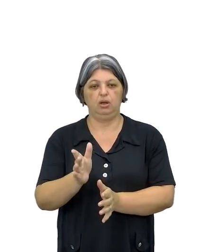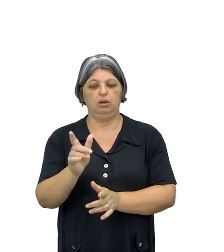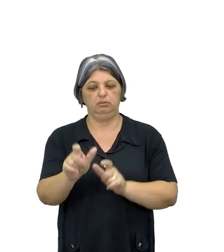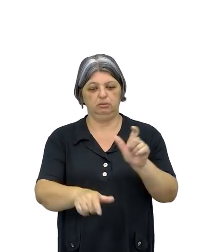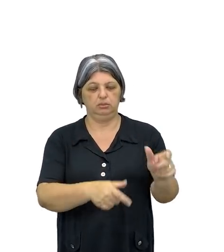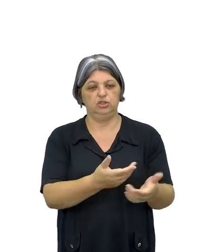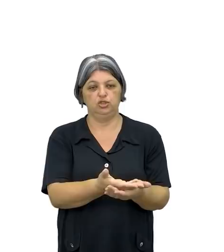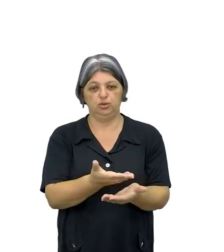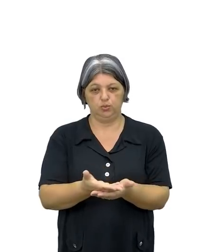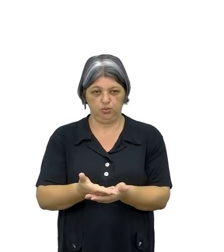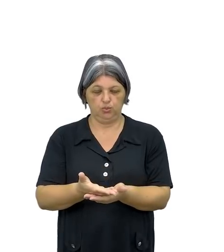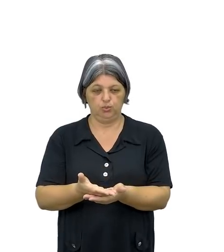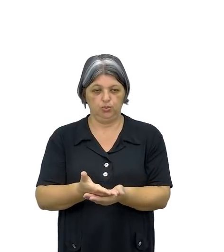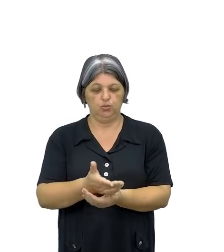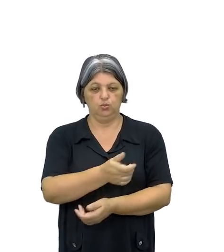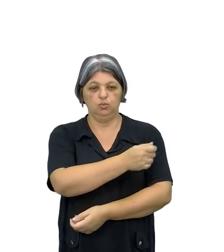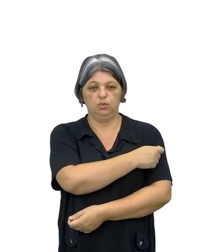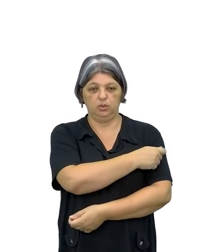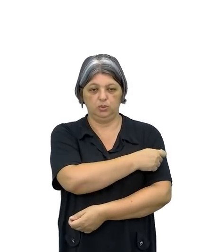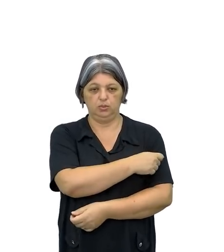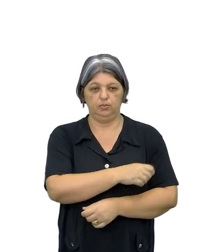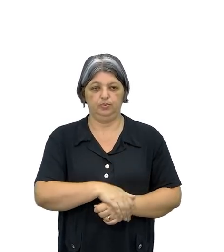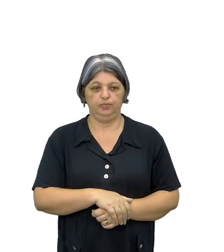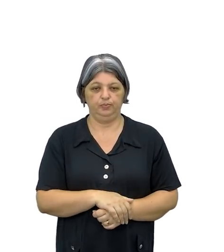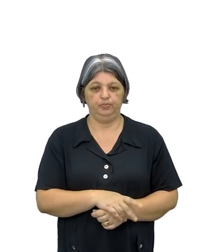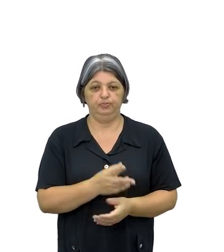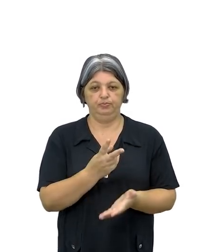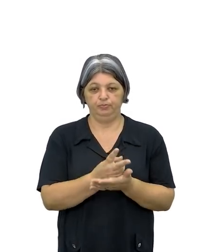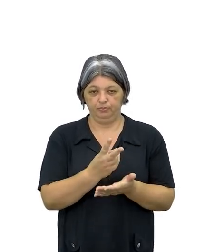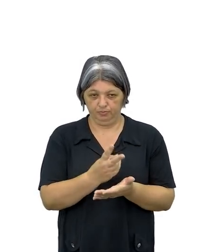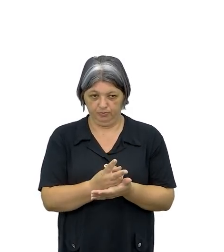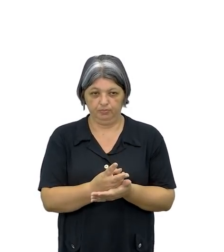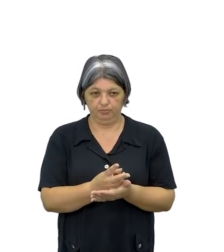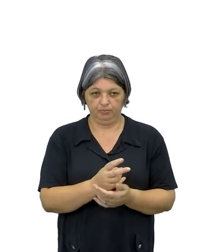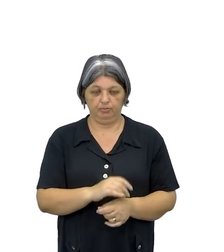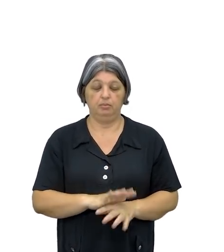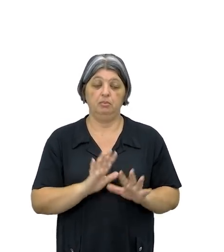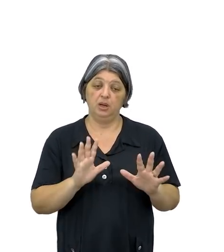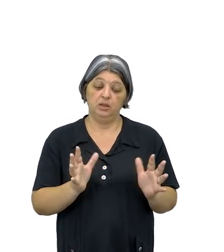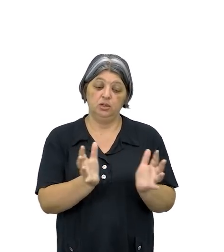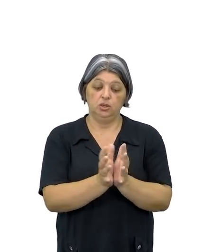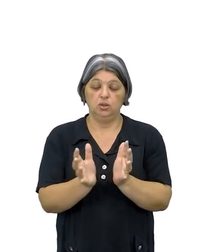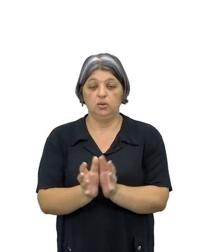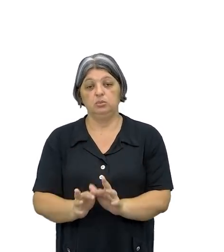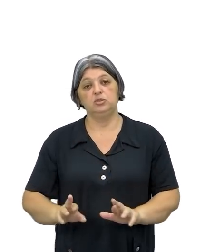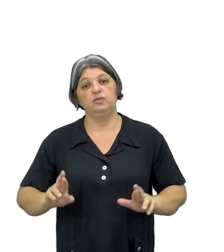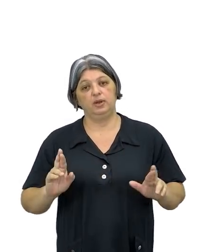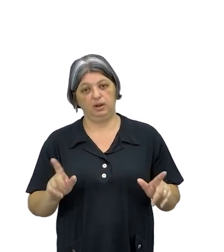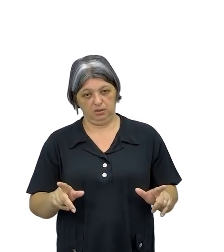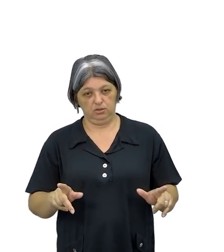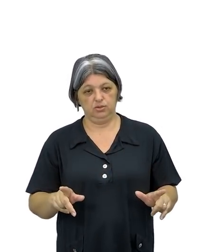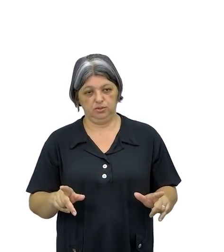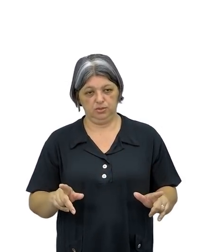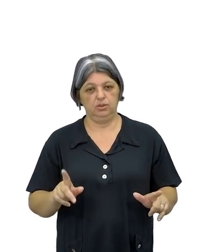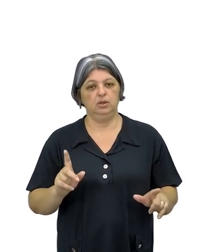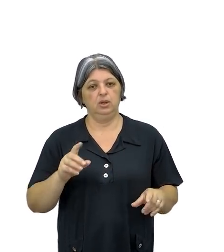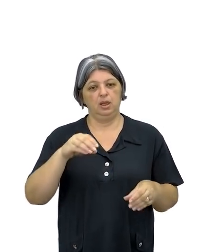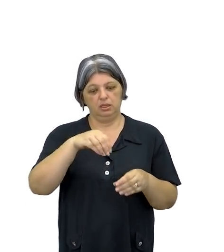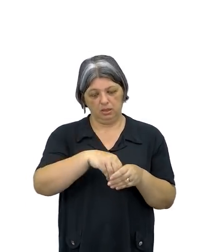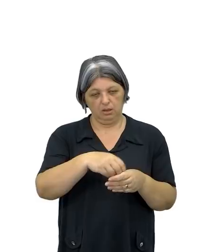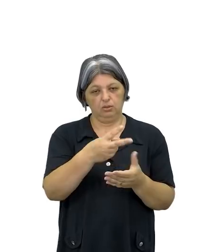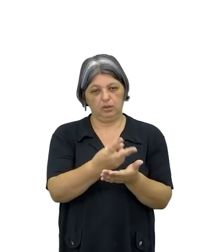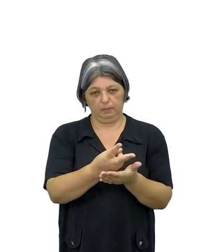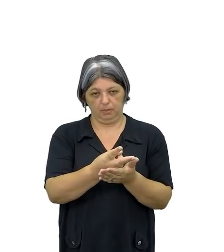né, de turmas da mesma turma e anos diferentes. e também dentro da mesma turma,